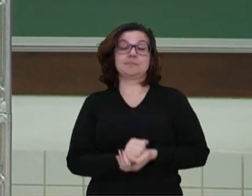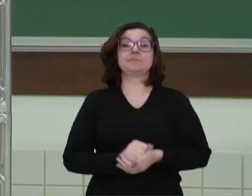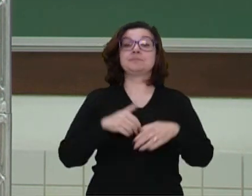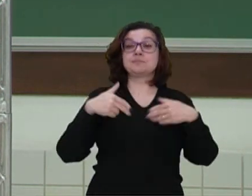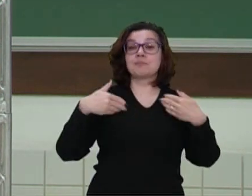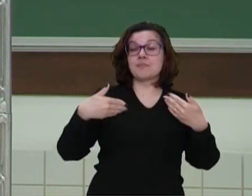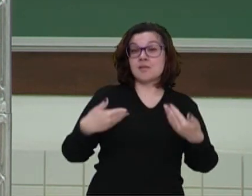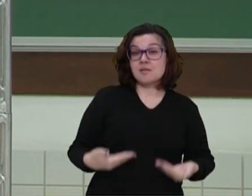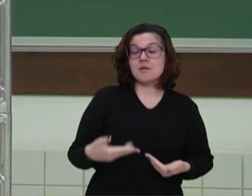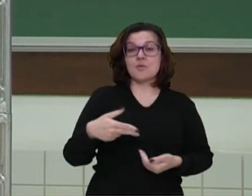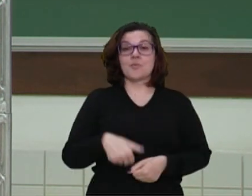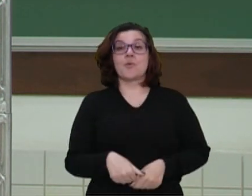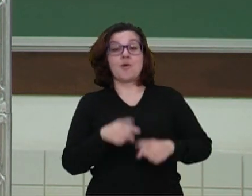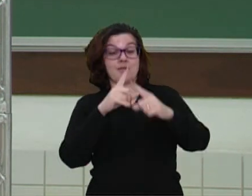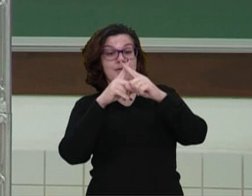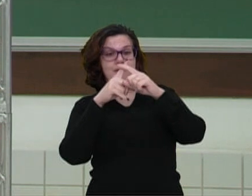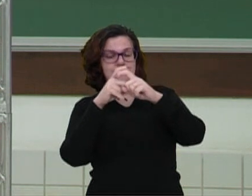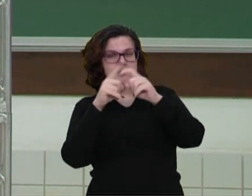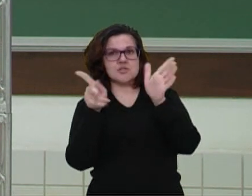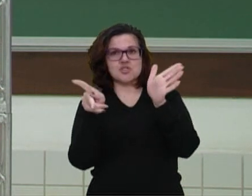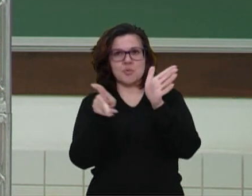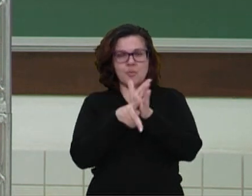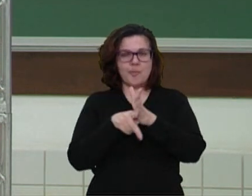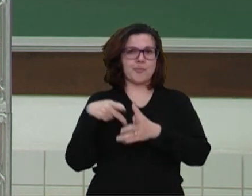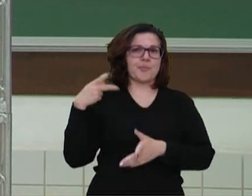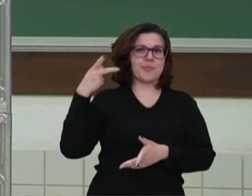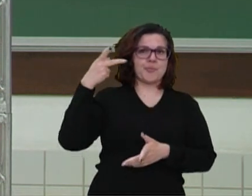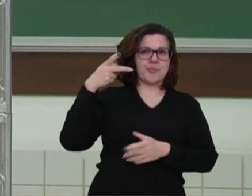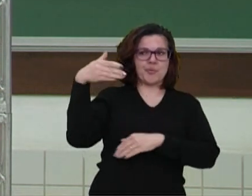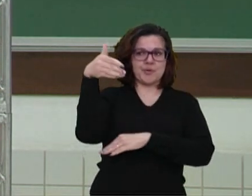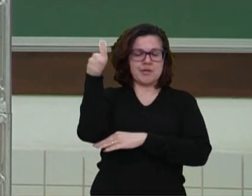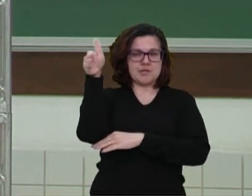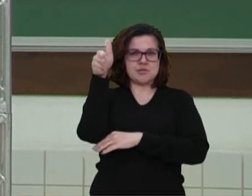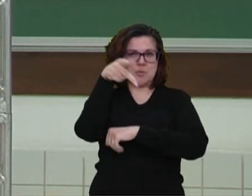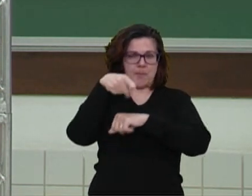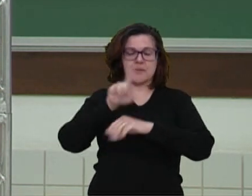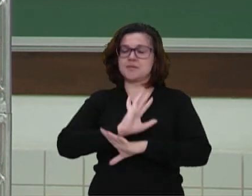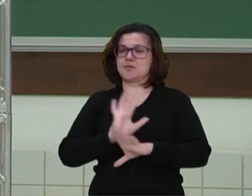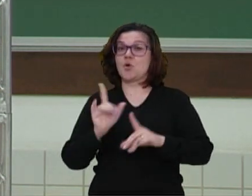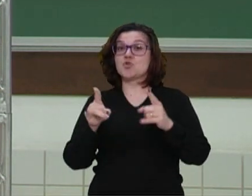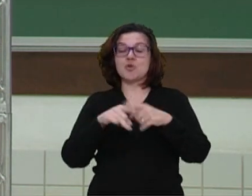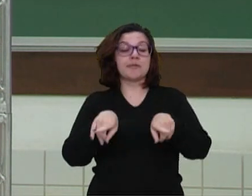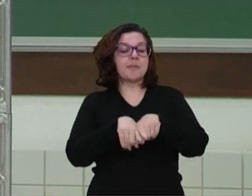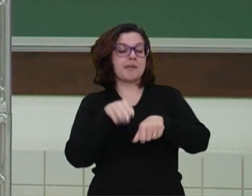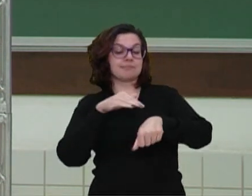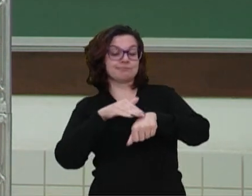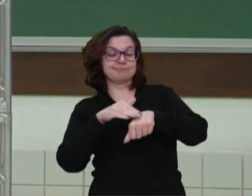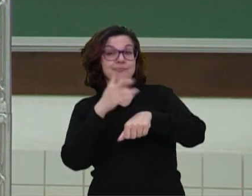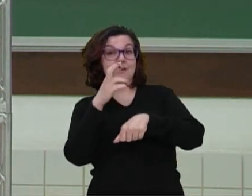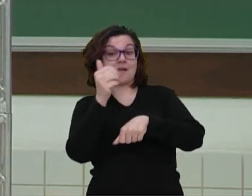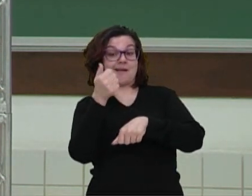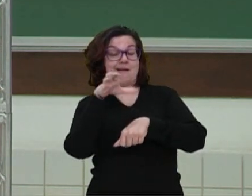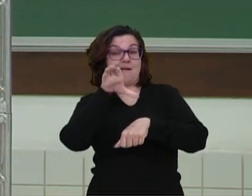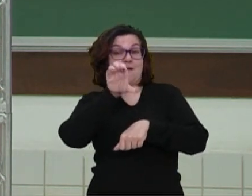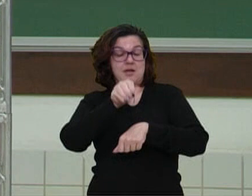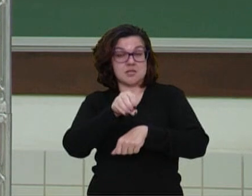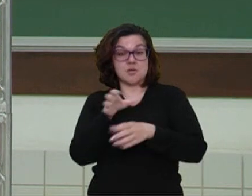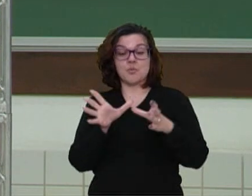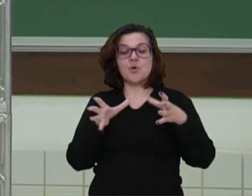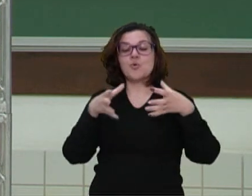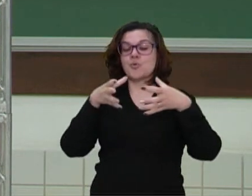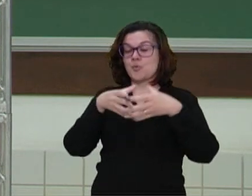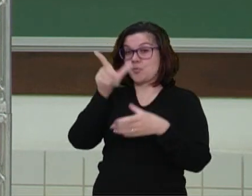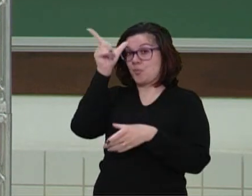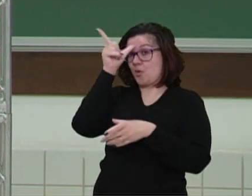não um conceito político, que é o conceito de nação, mas um conceito biológico, o conceito de raça, para justificar que os arianos eram a